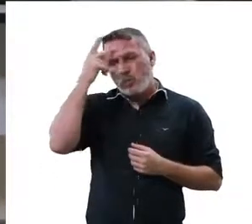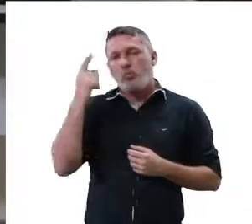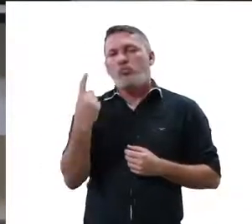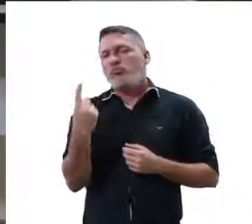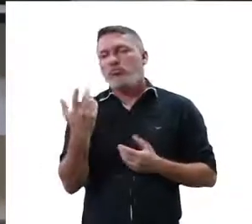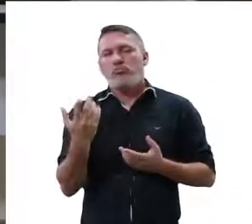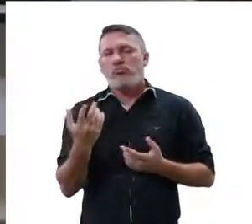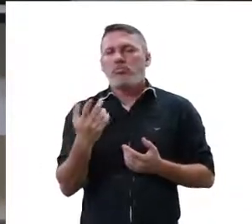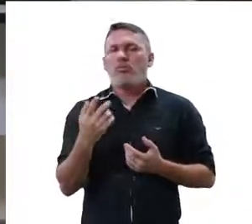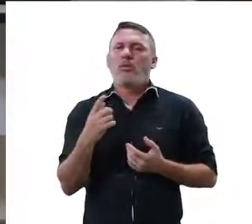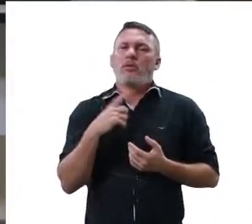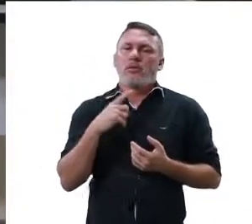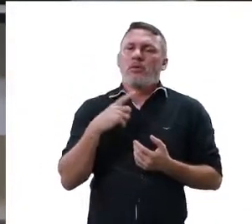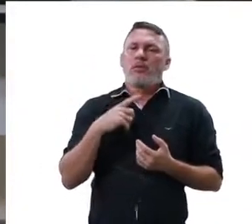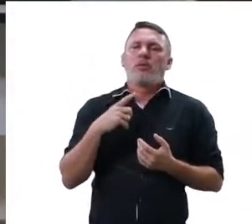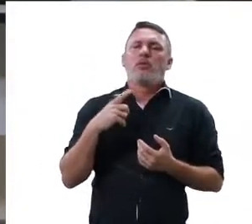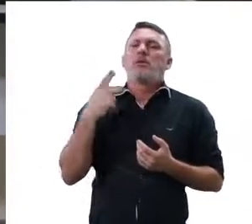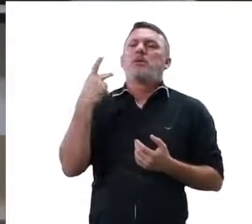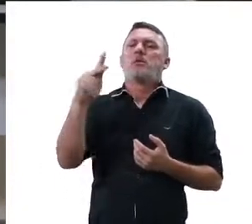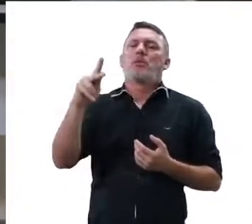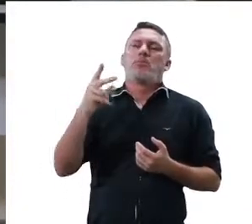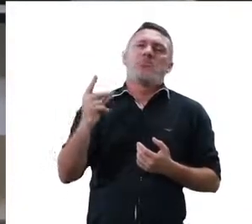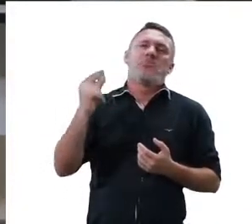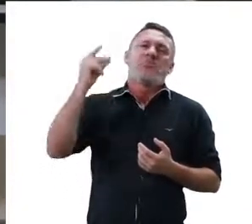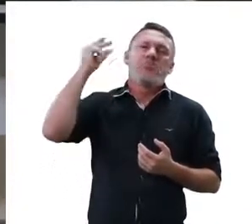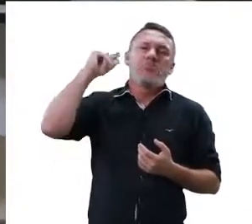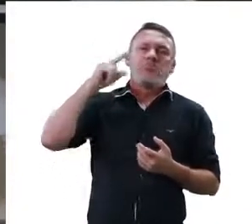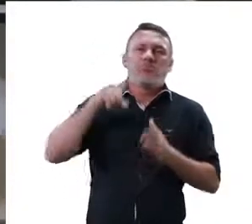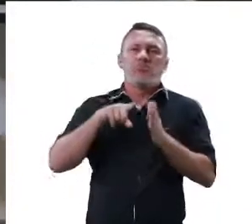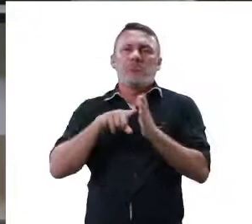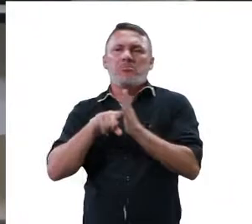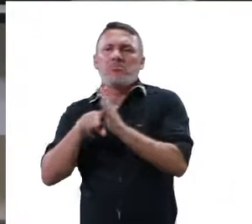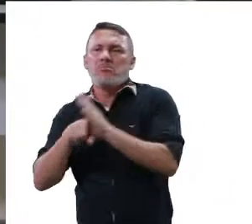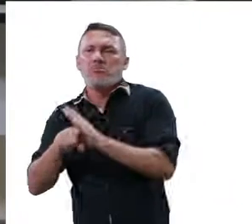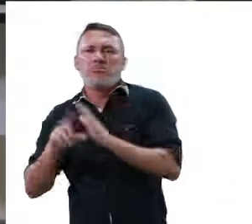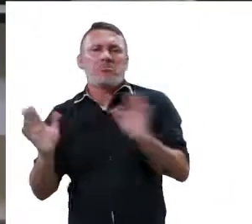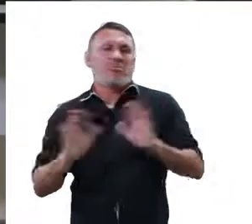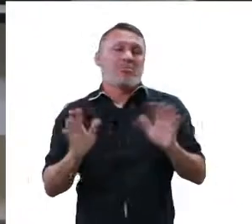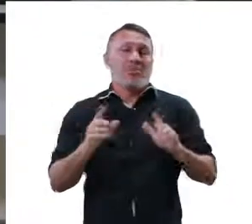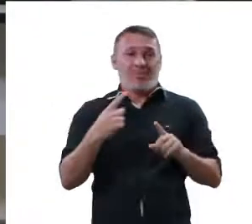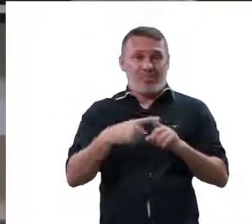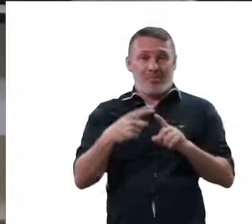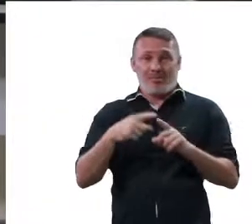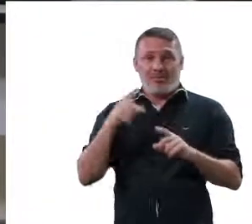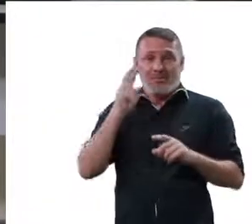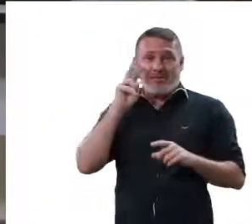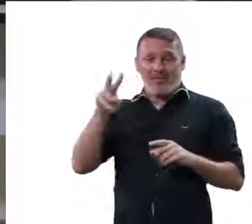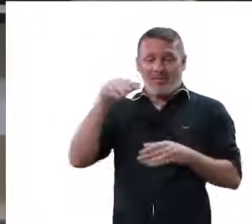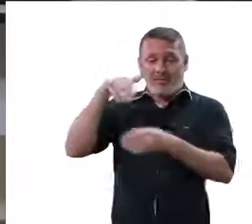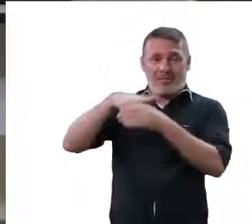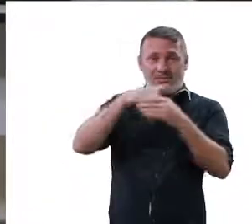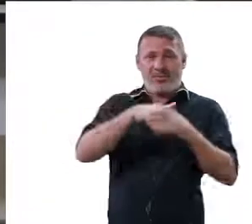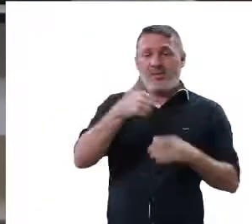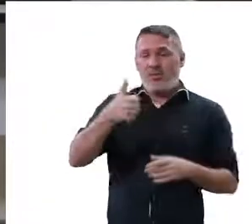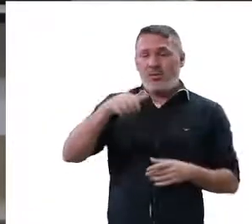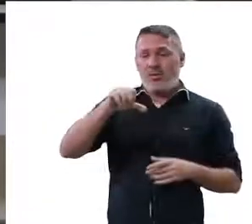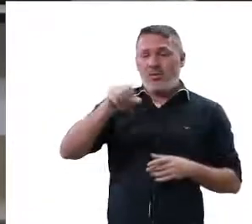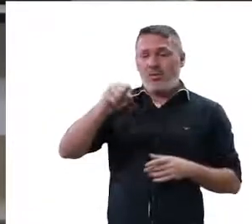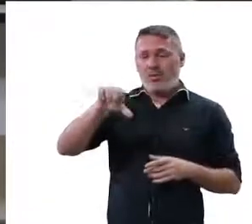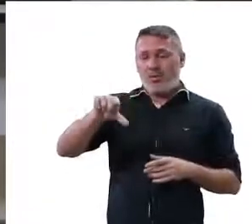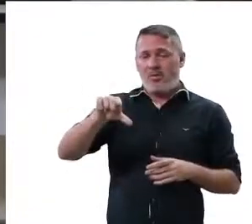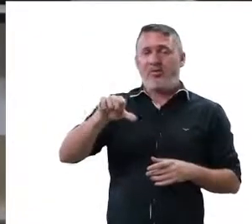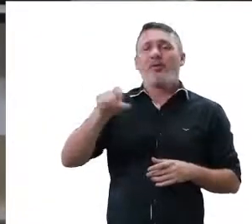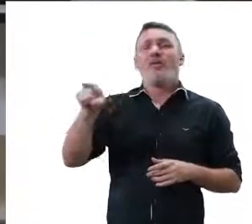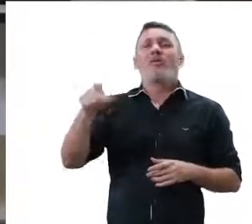sujeito que você não procura saber os antecedentes dele. Antônio Hermílio de Moraes, muito provavelmente, teve bons